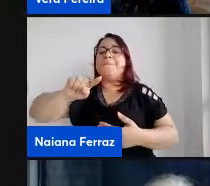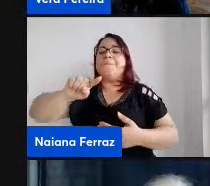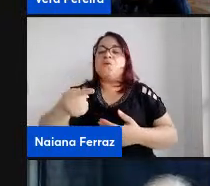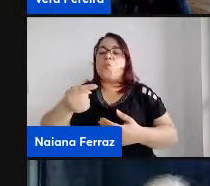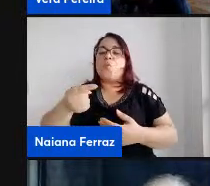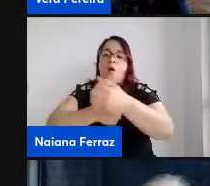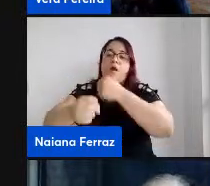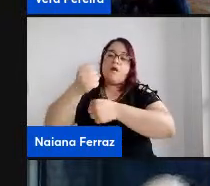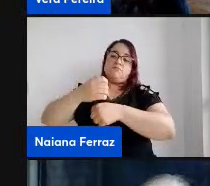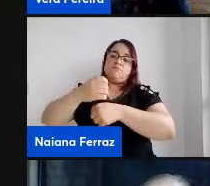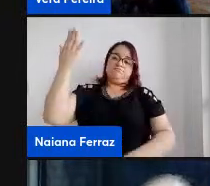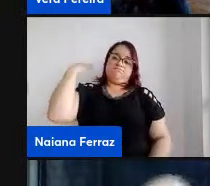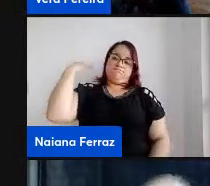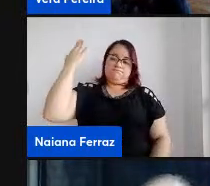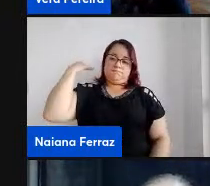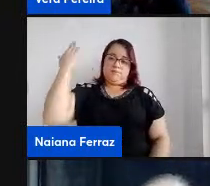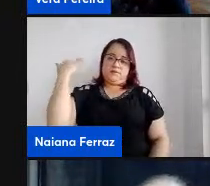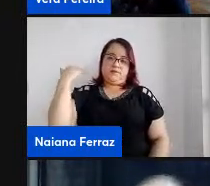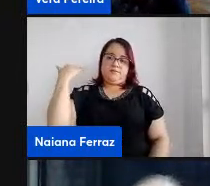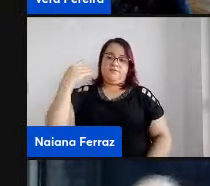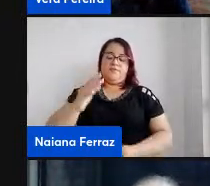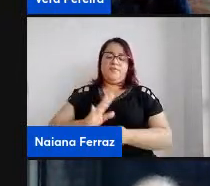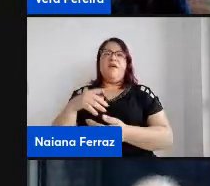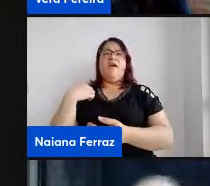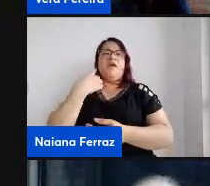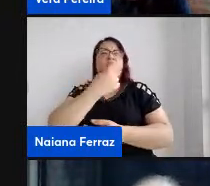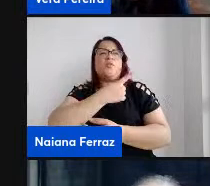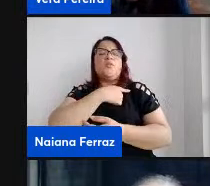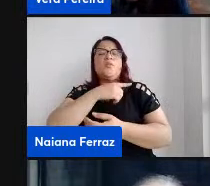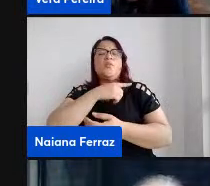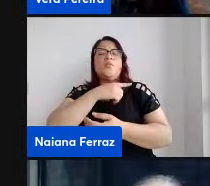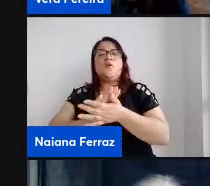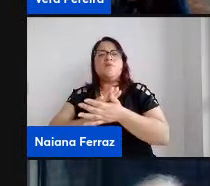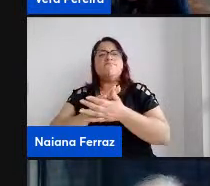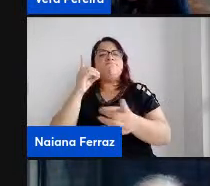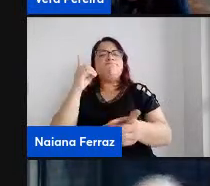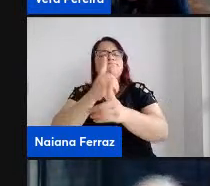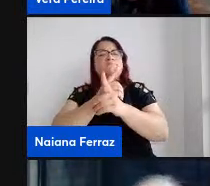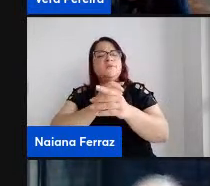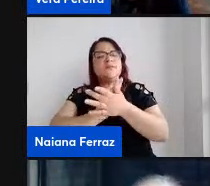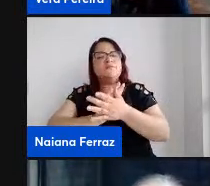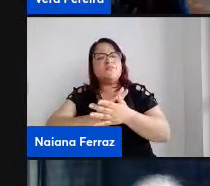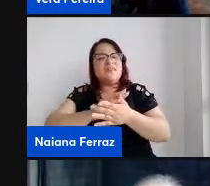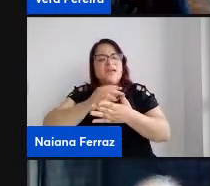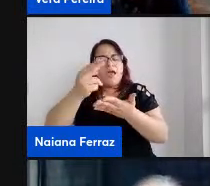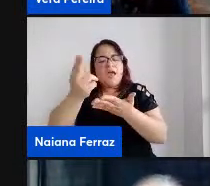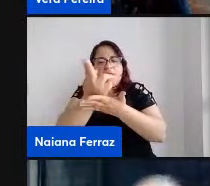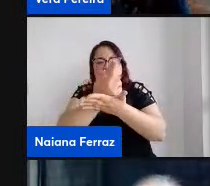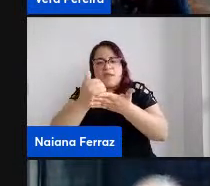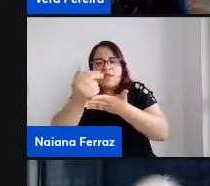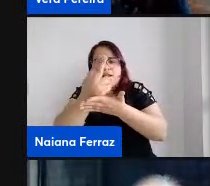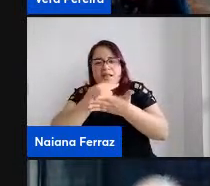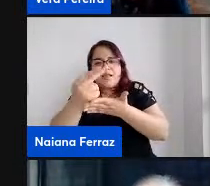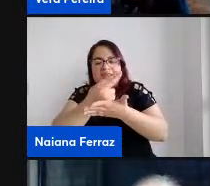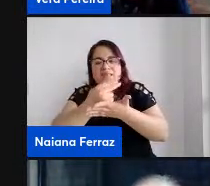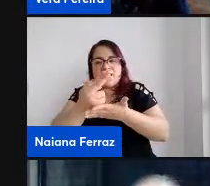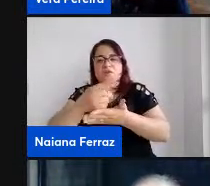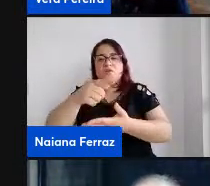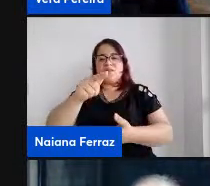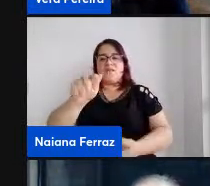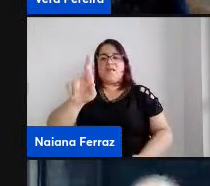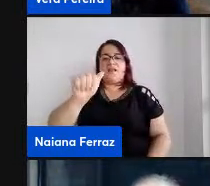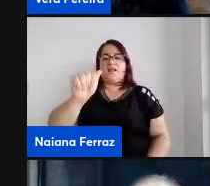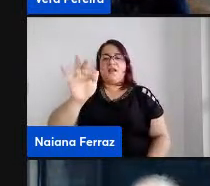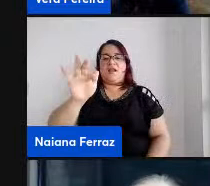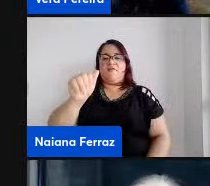atrás, nós encontramos grafismos, desenhos grafados,